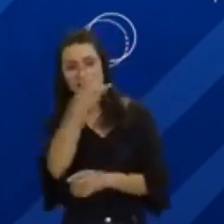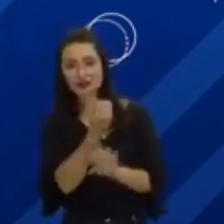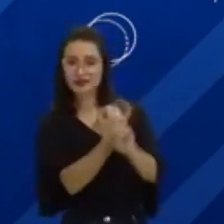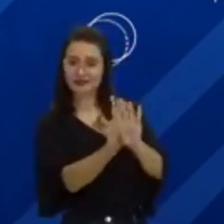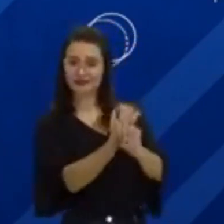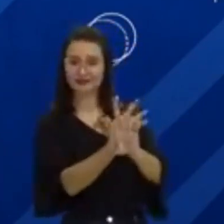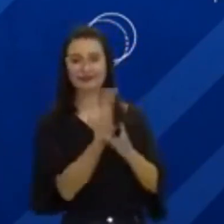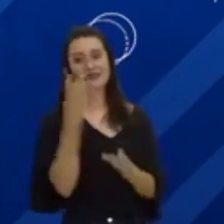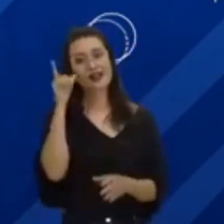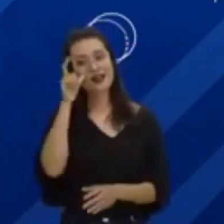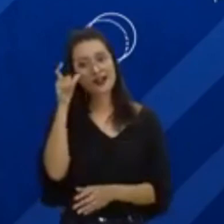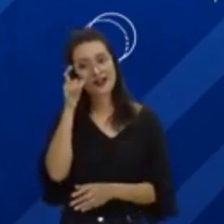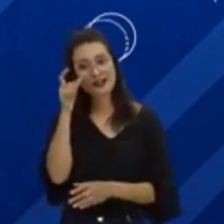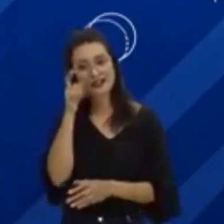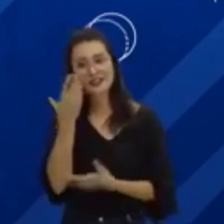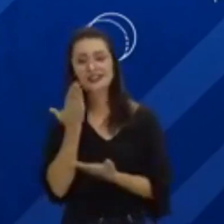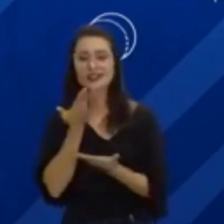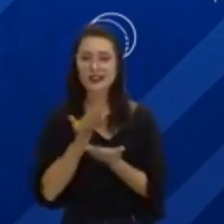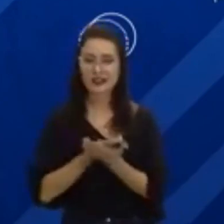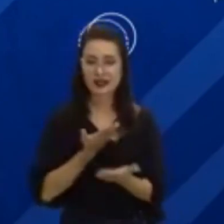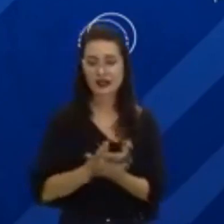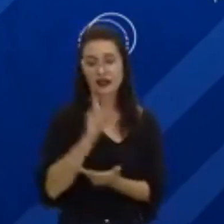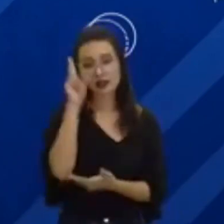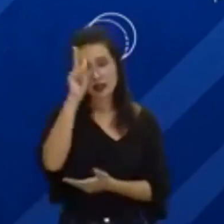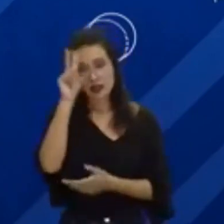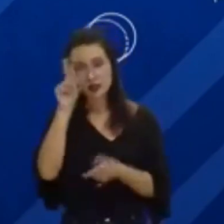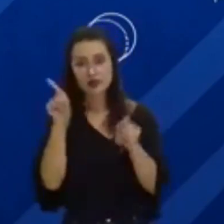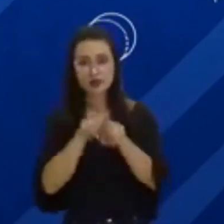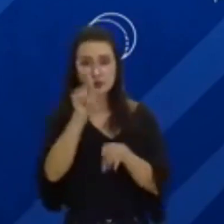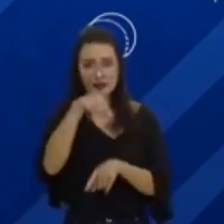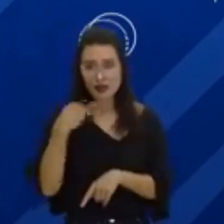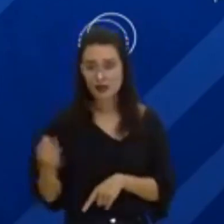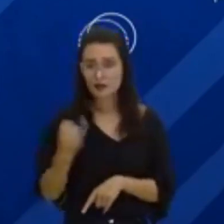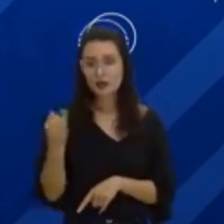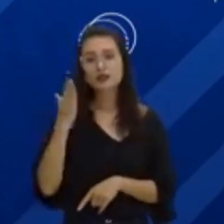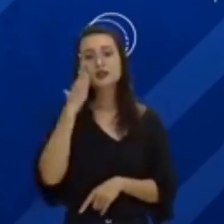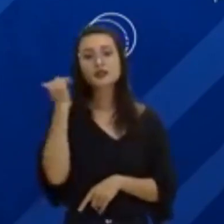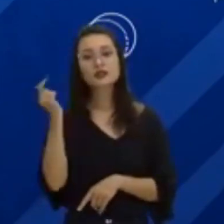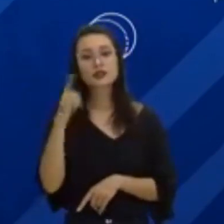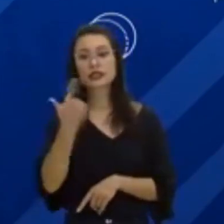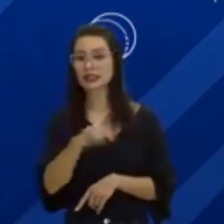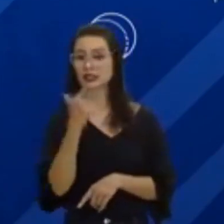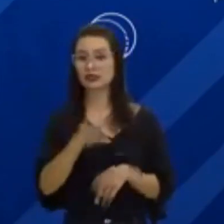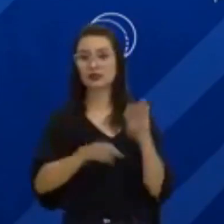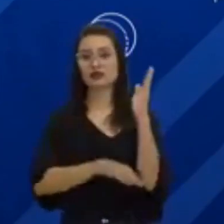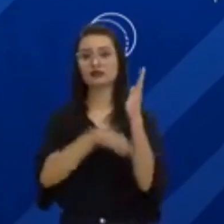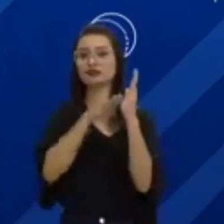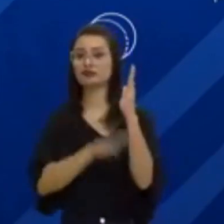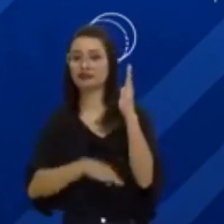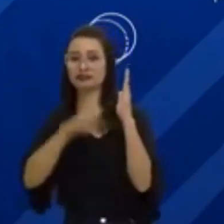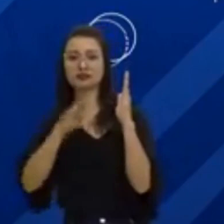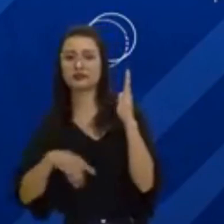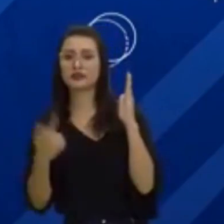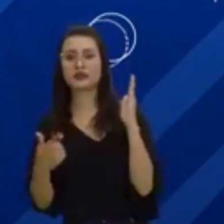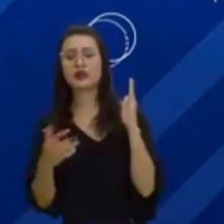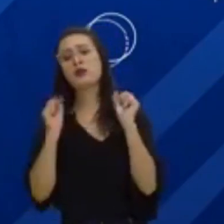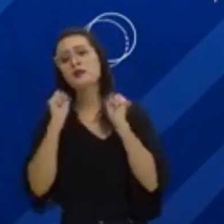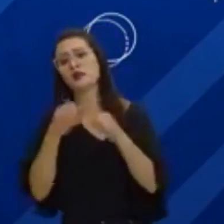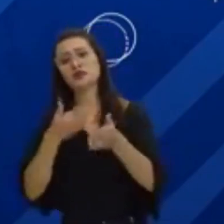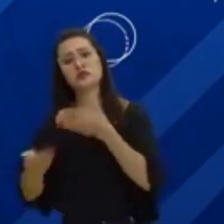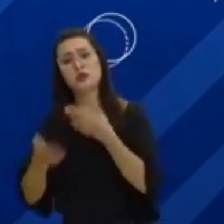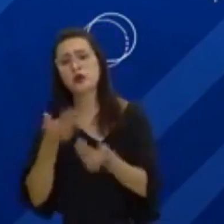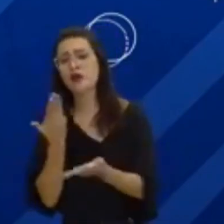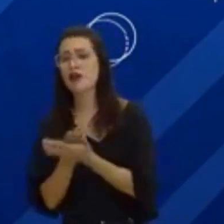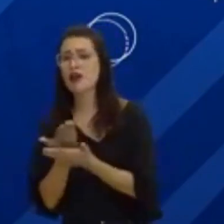aulas. Lembre-se também, é muito importante saber que não há nivelamento. Essas aulas podem ser assistidas tanto